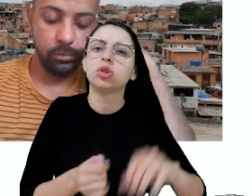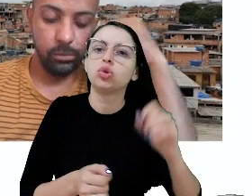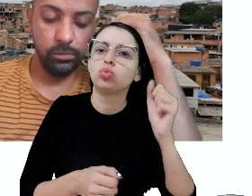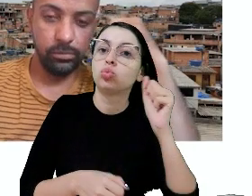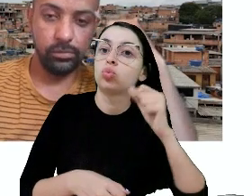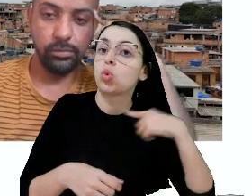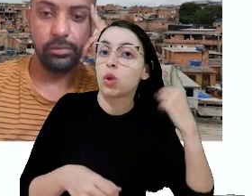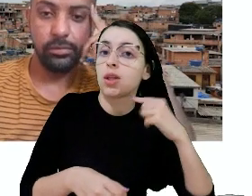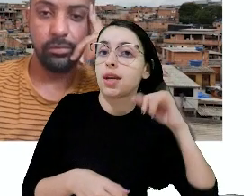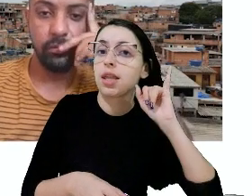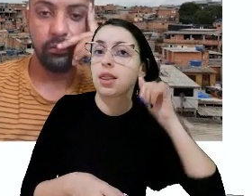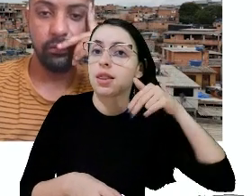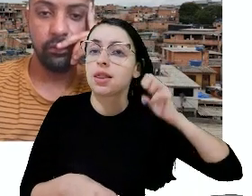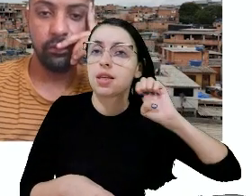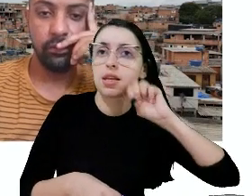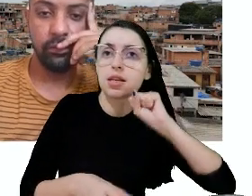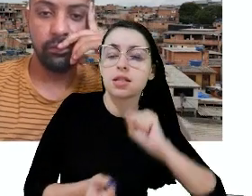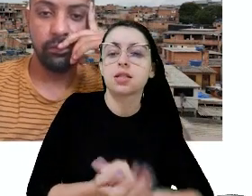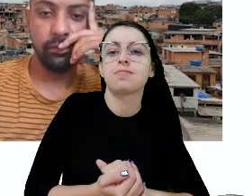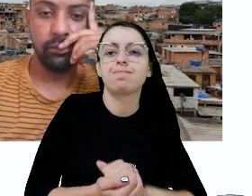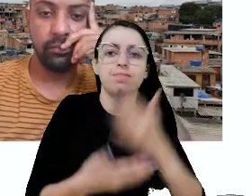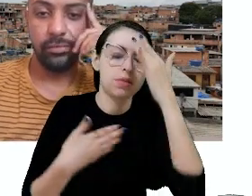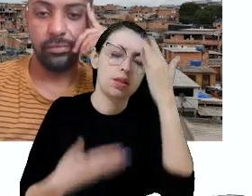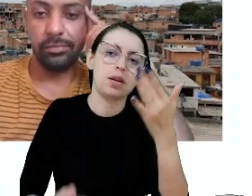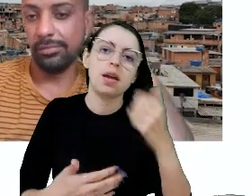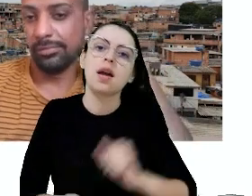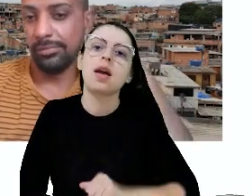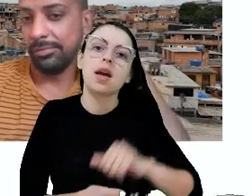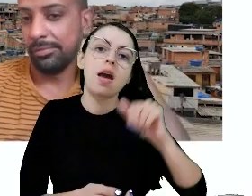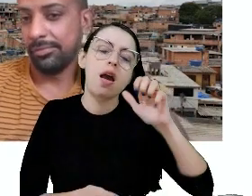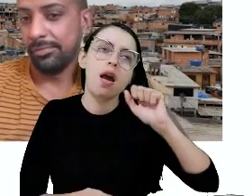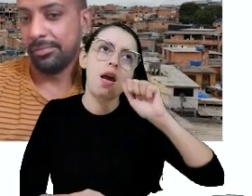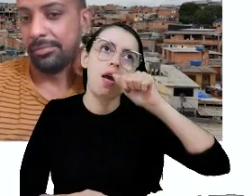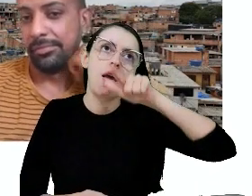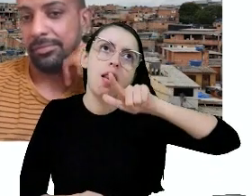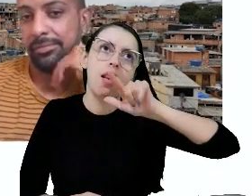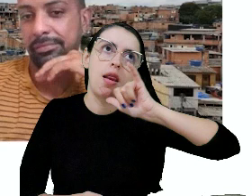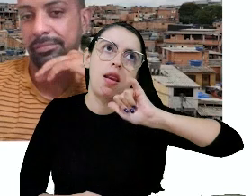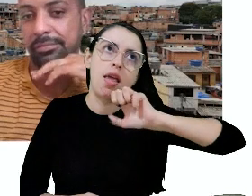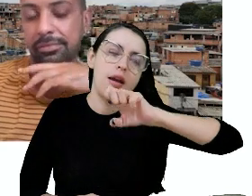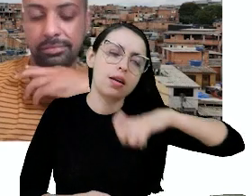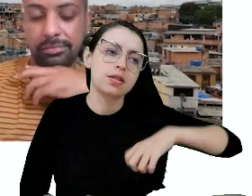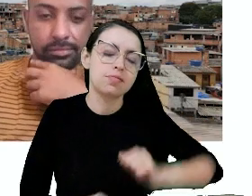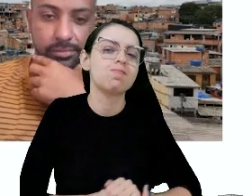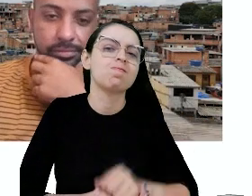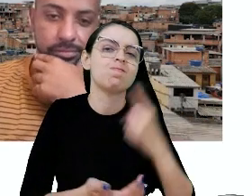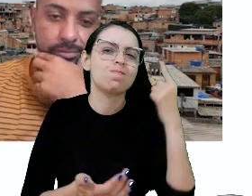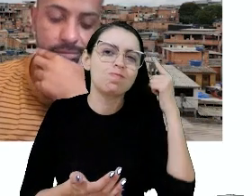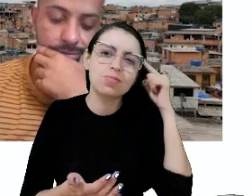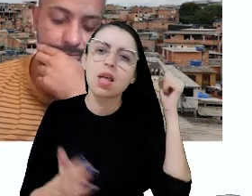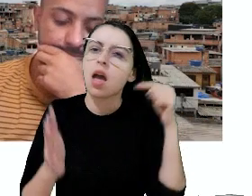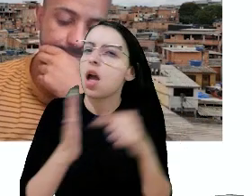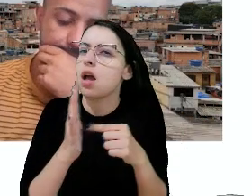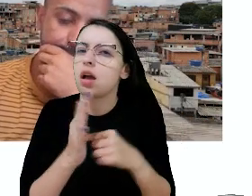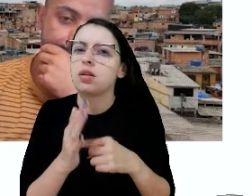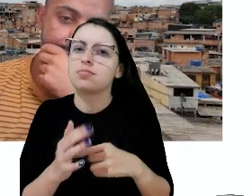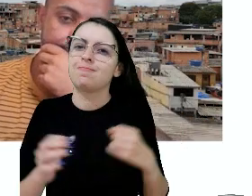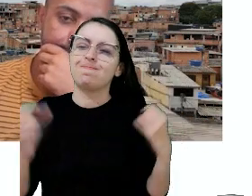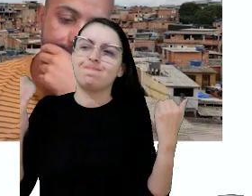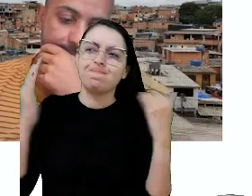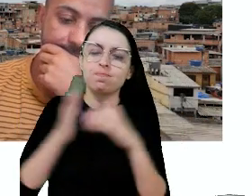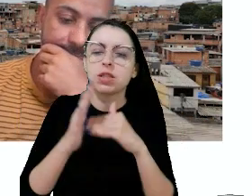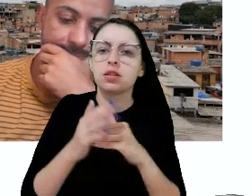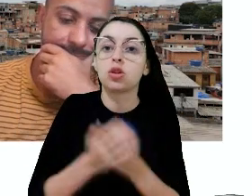muito obrigada. Lei Maestro, sua fala também foi muito tocante, muito impactante. E enquanto